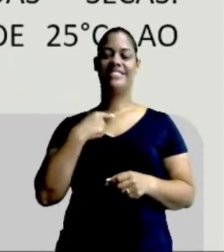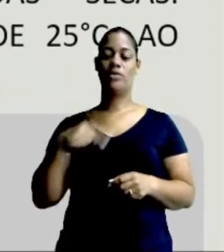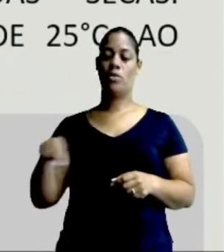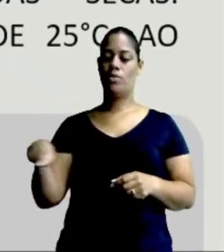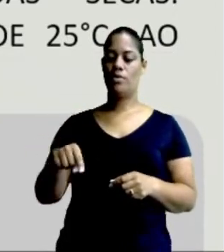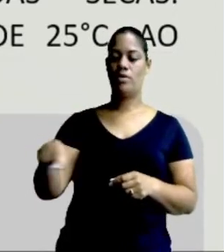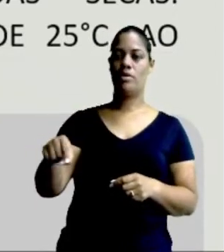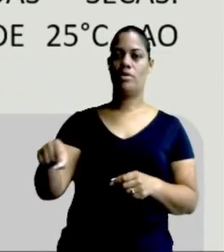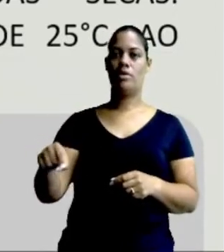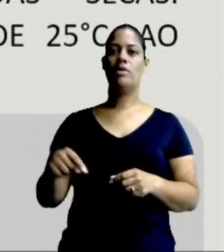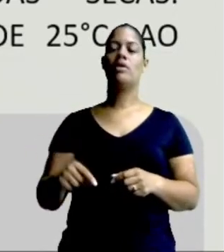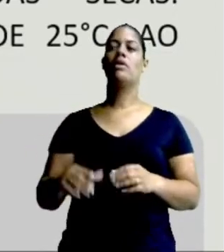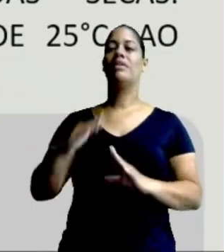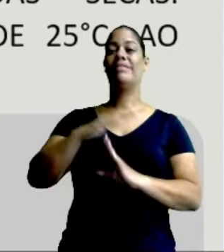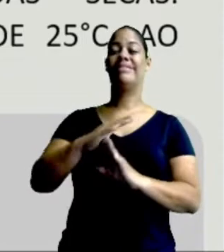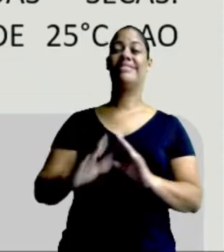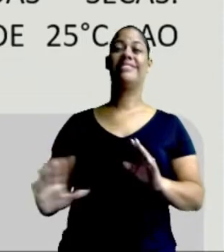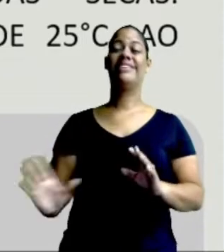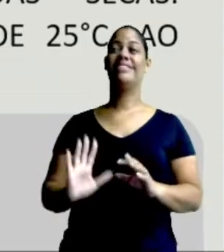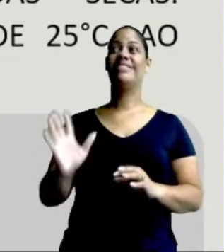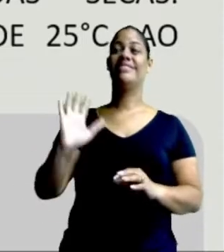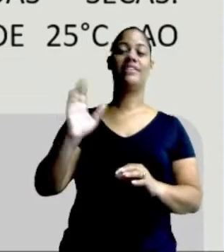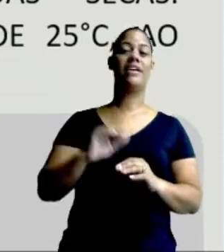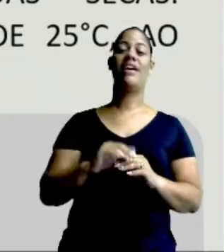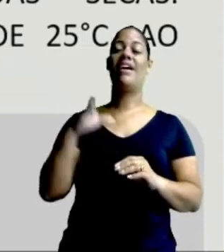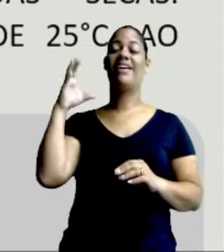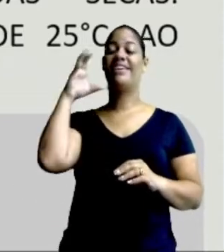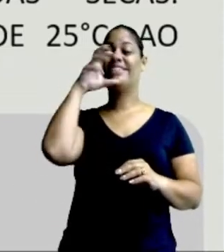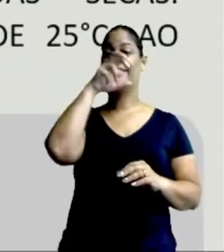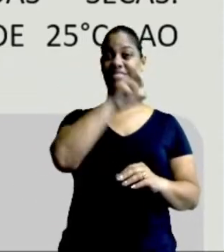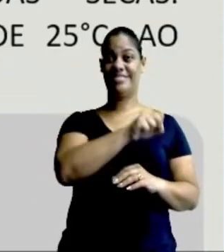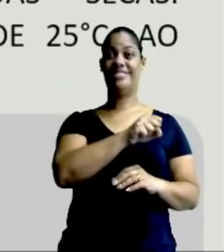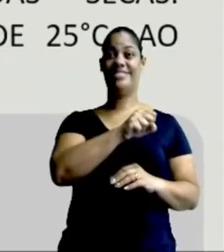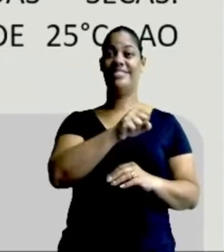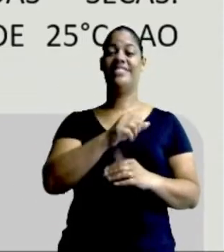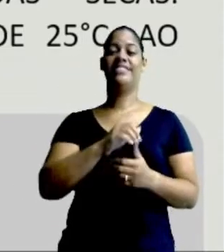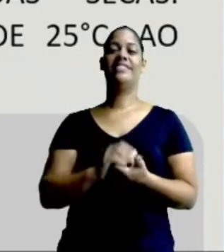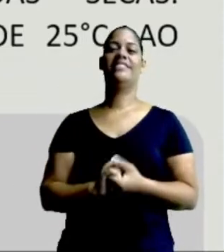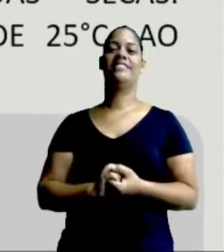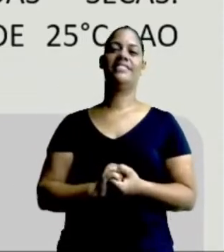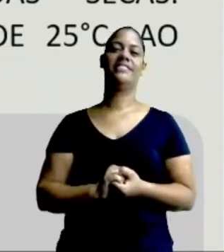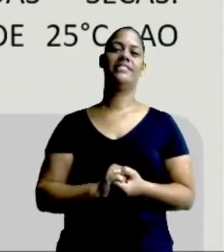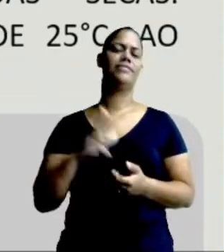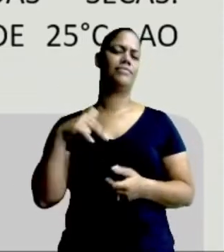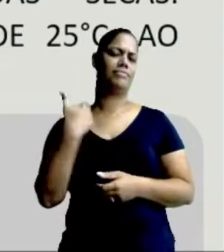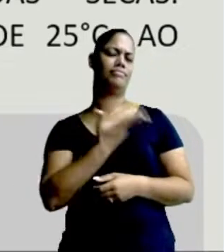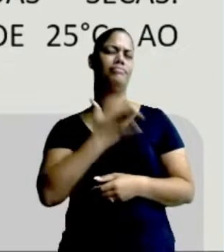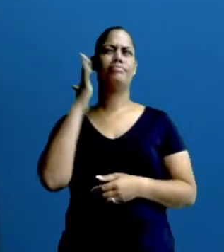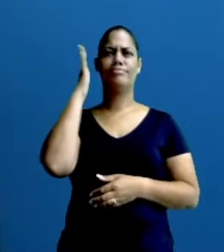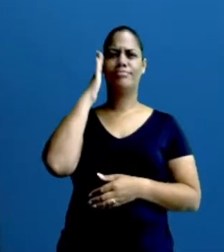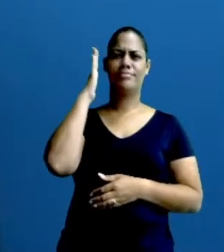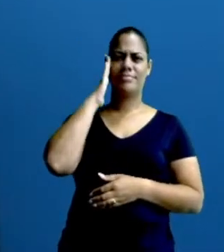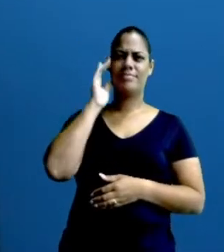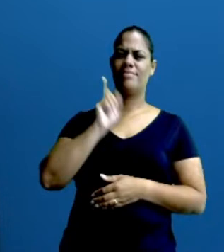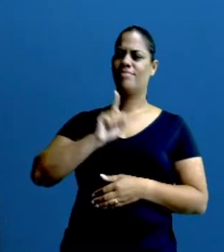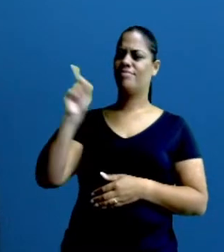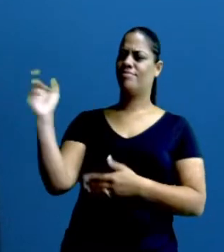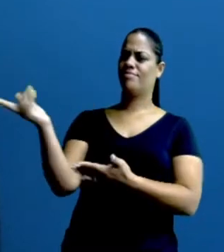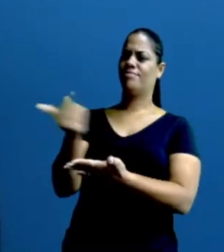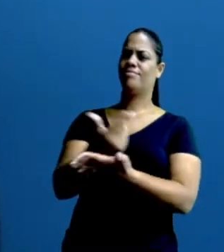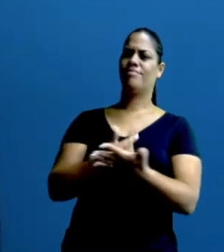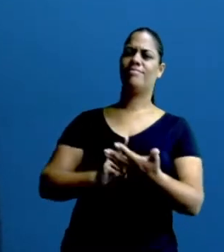temperaturas altas que vão acima de 25 graus Celsius ao ano. Então, como vocês podem perceber aí na